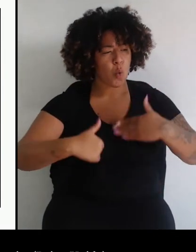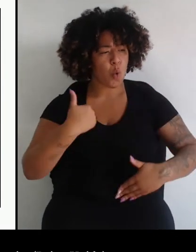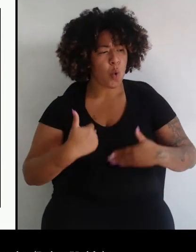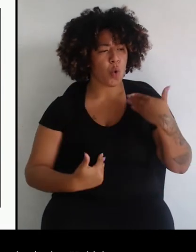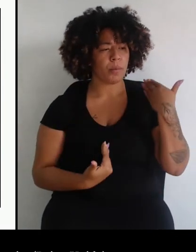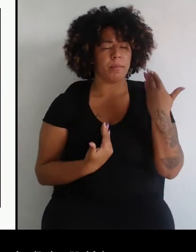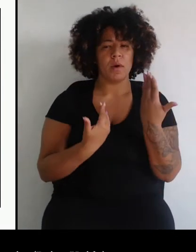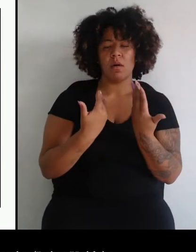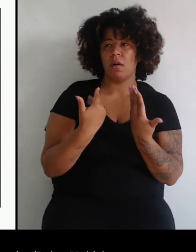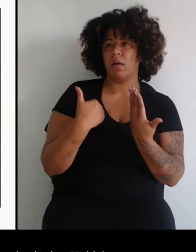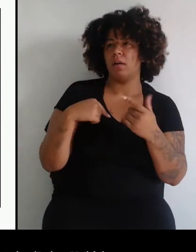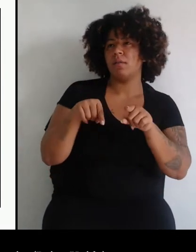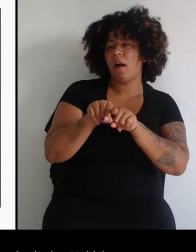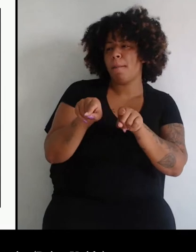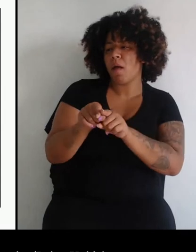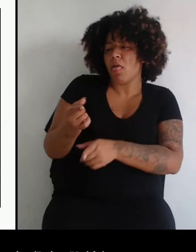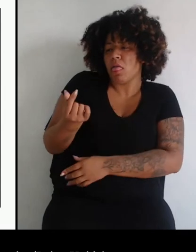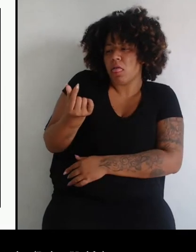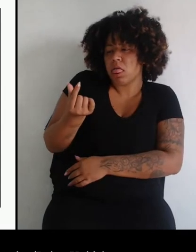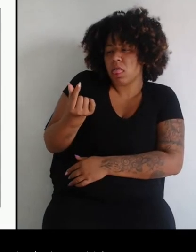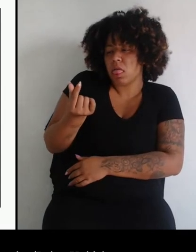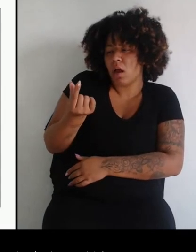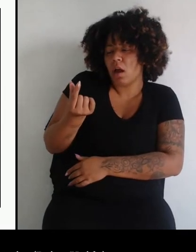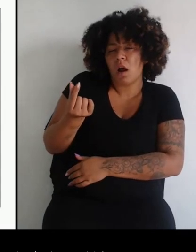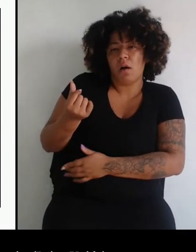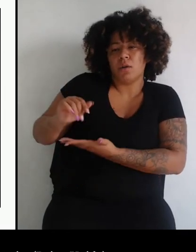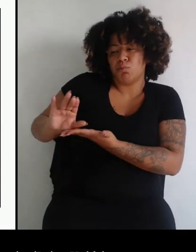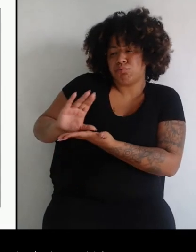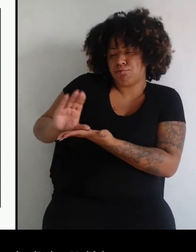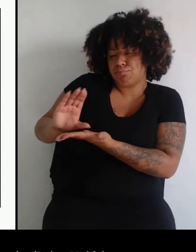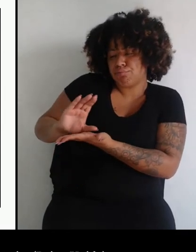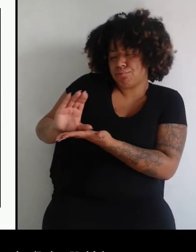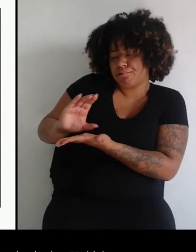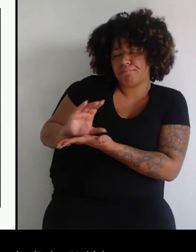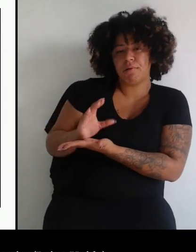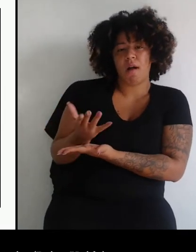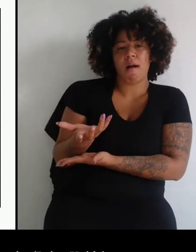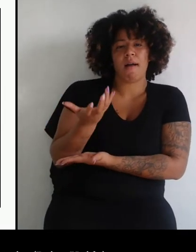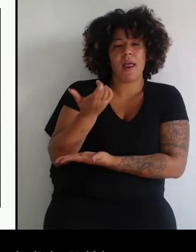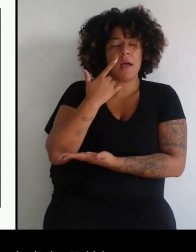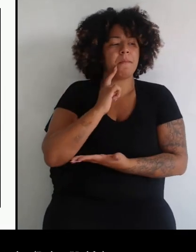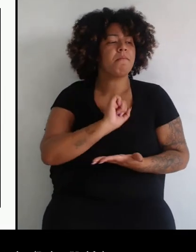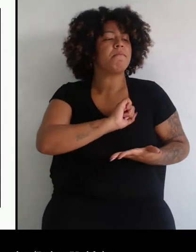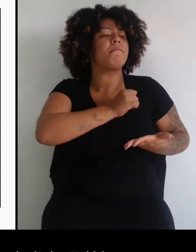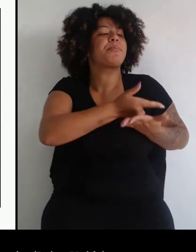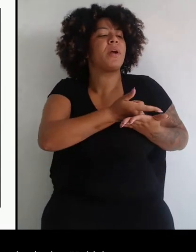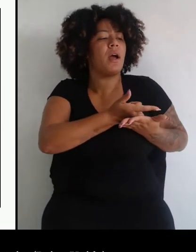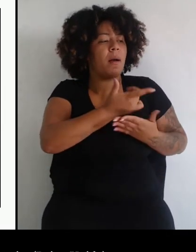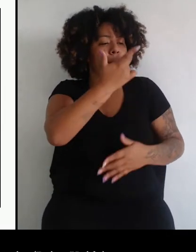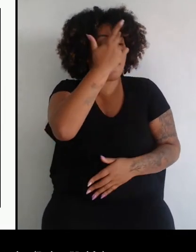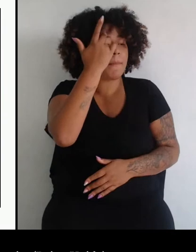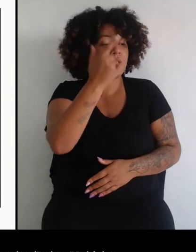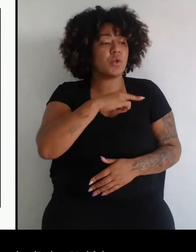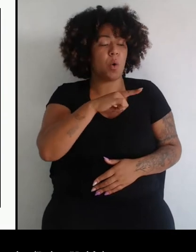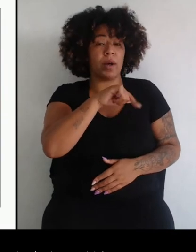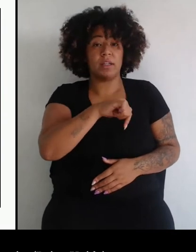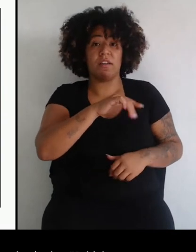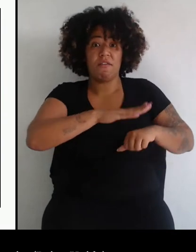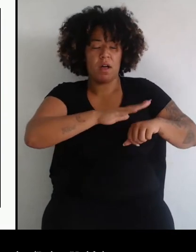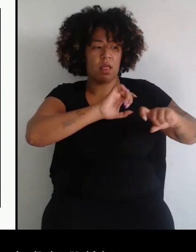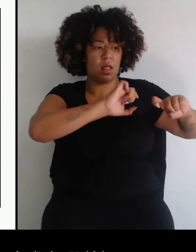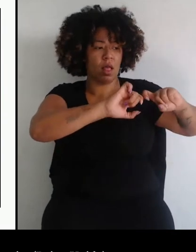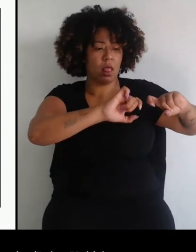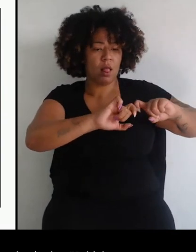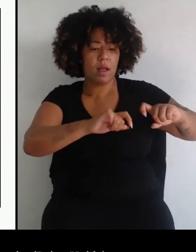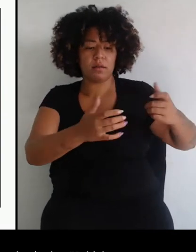o dinheiro que a pessoa precisar talvez pagar para pessoa que é parceiro sexual ou mesmo